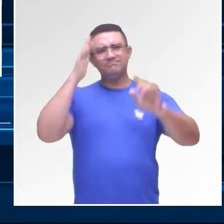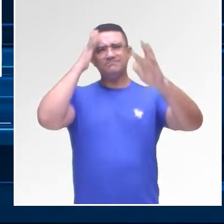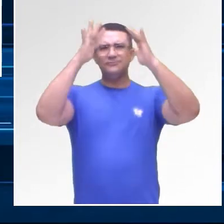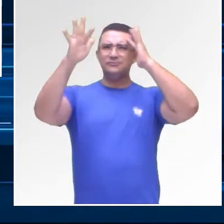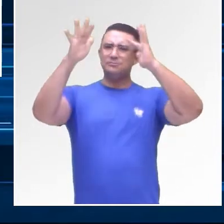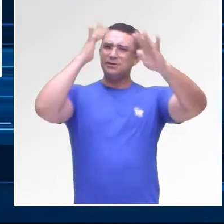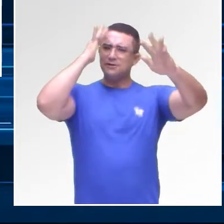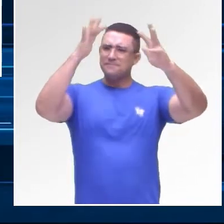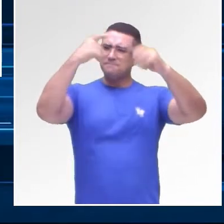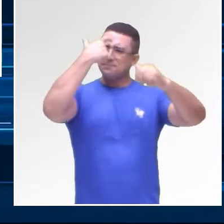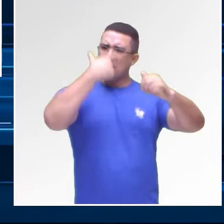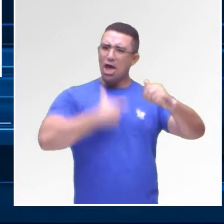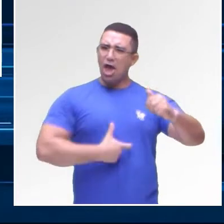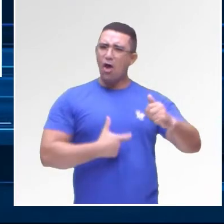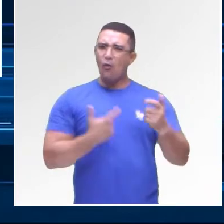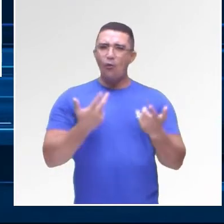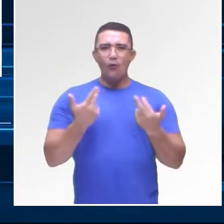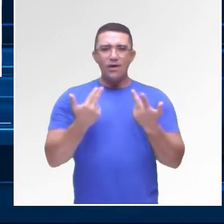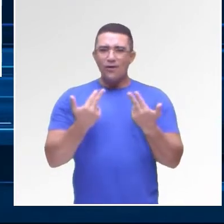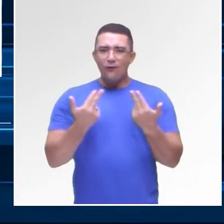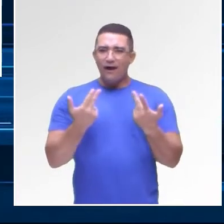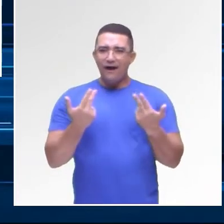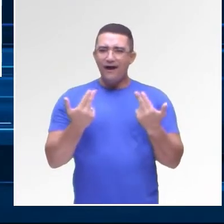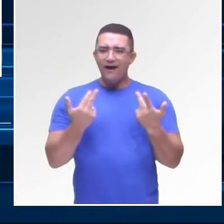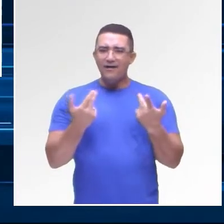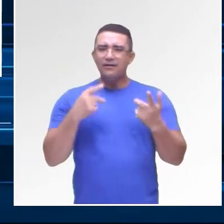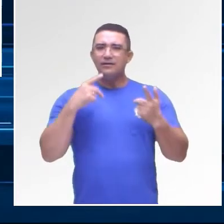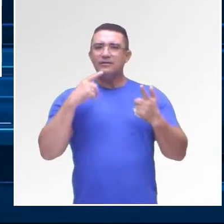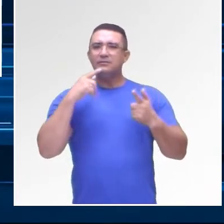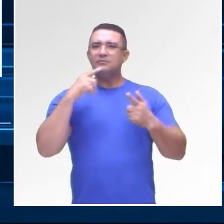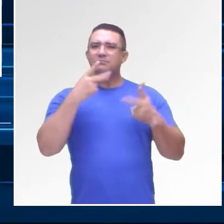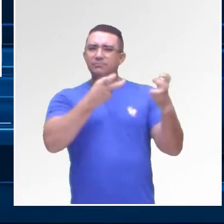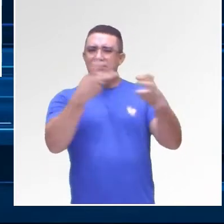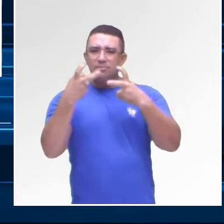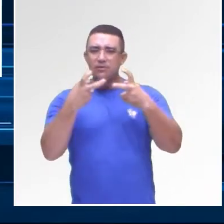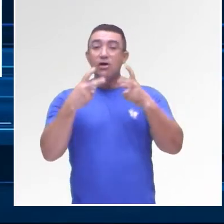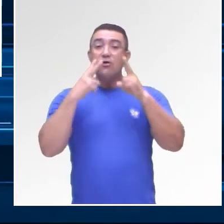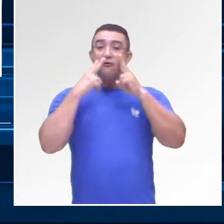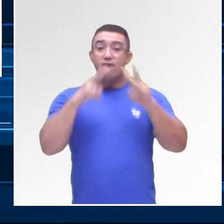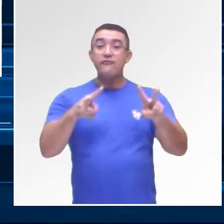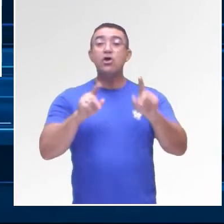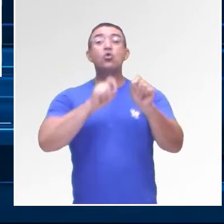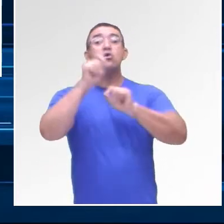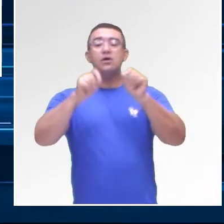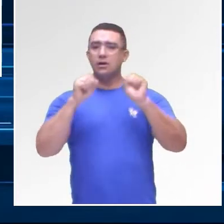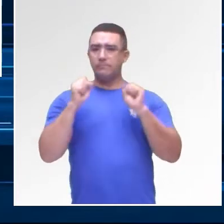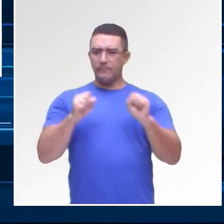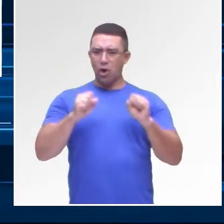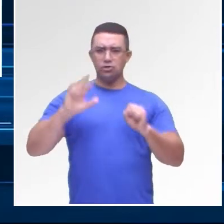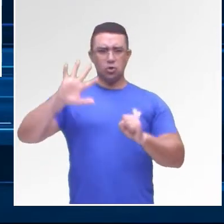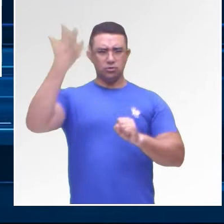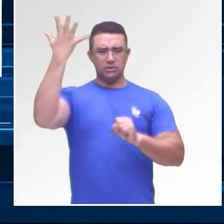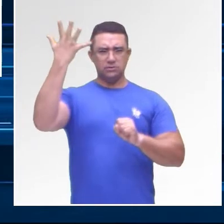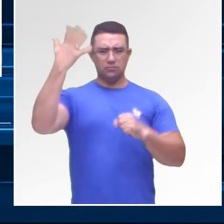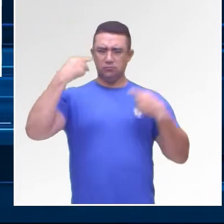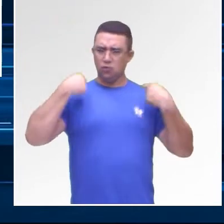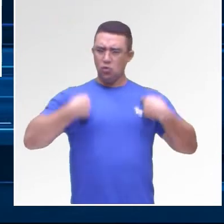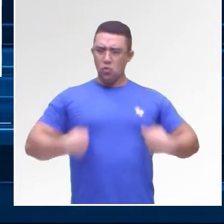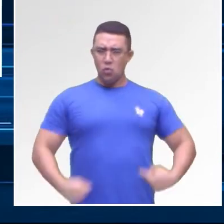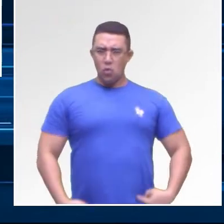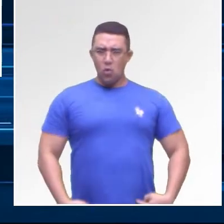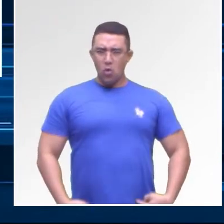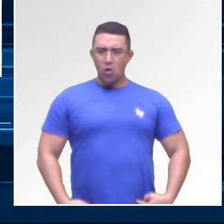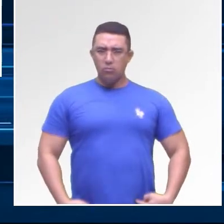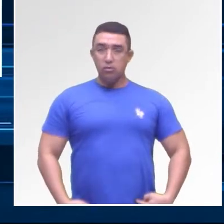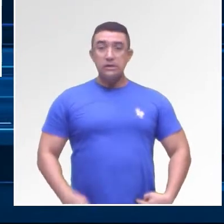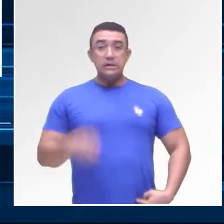fazendo o mesmo exercício, vocês conseguem aí visualizar o que pode ocorrer no corpo de vocês a